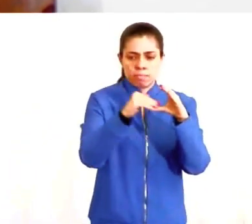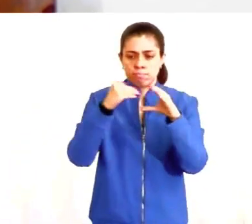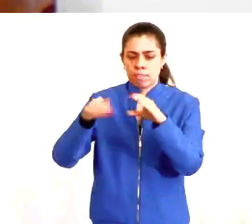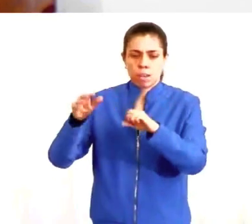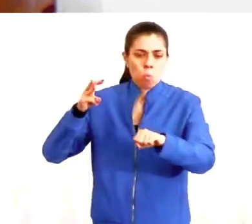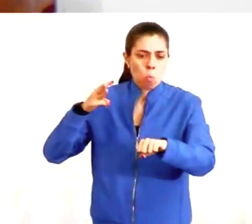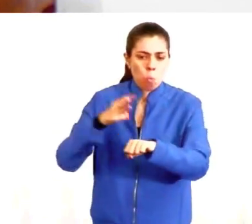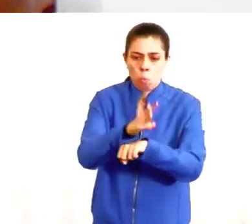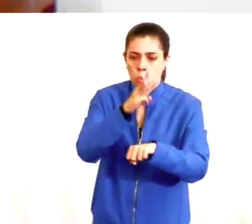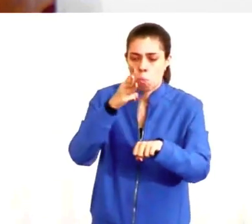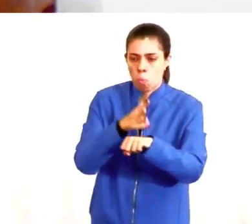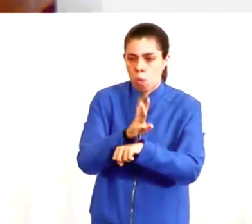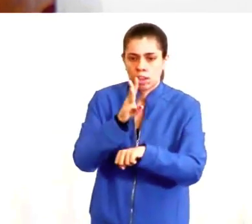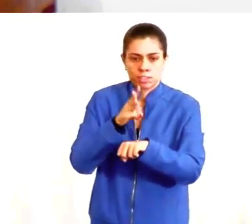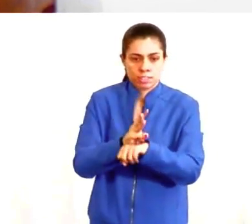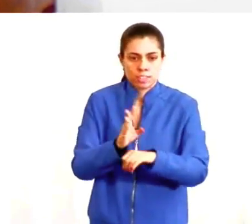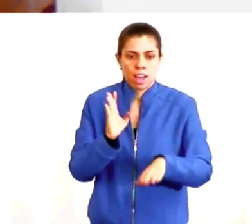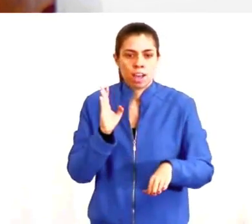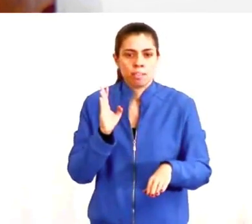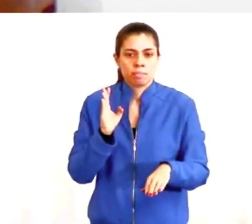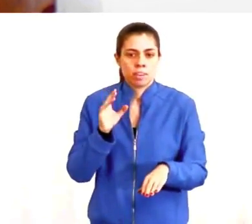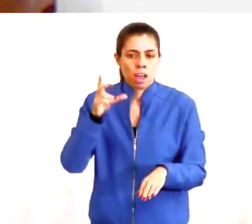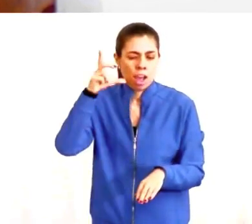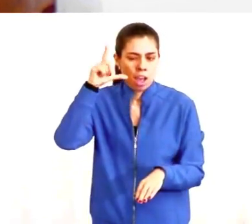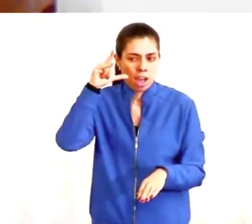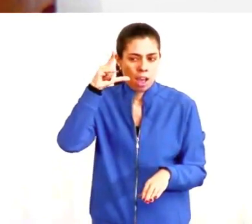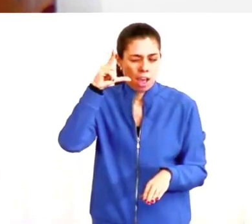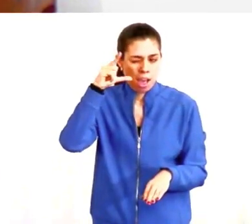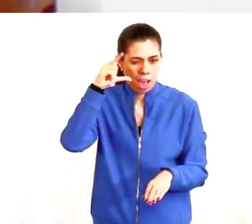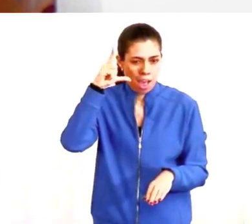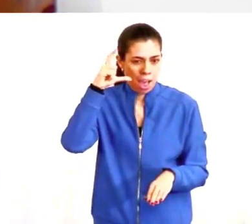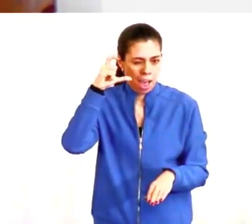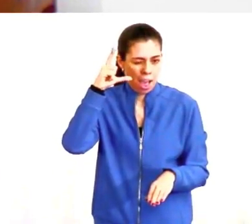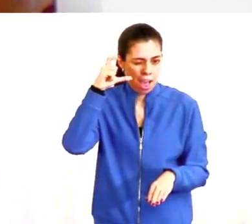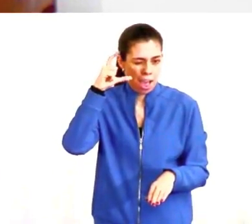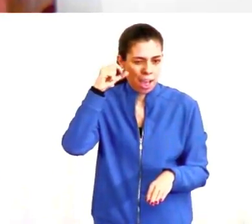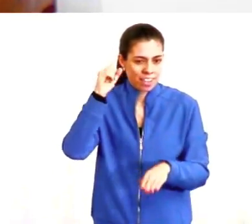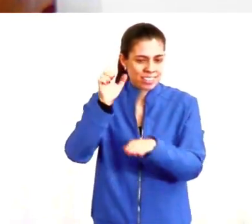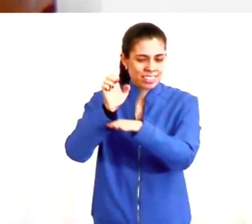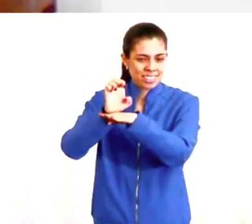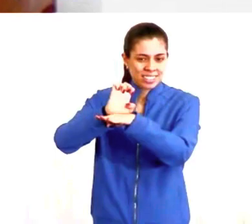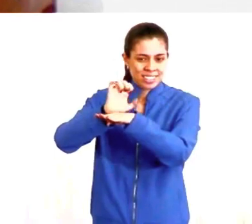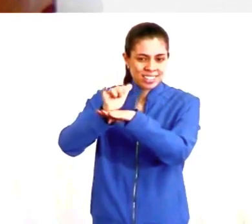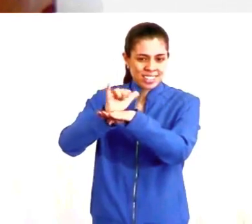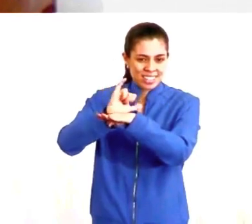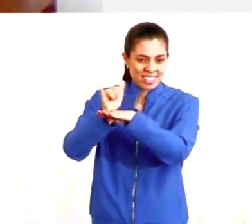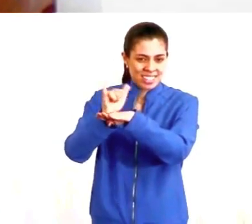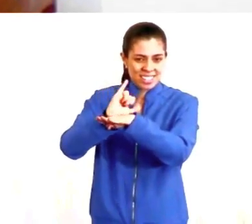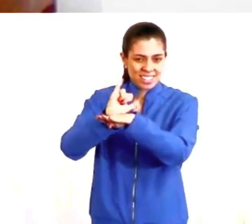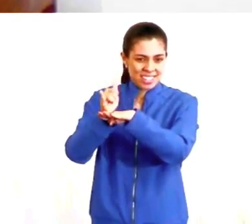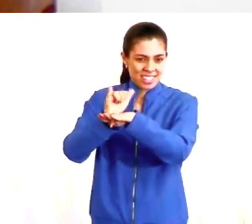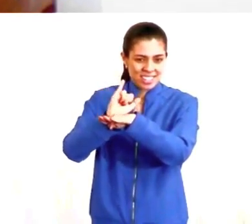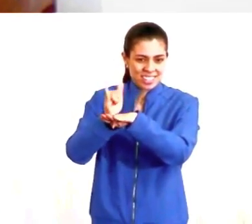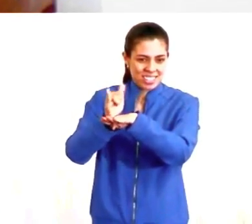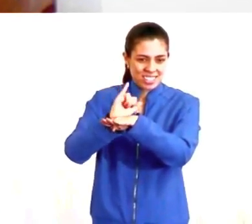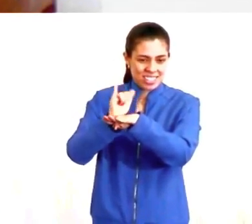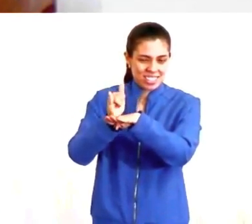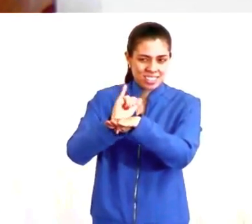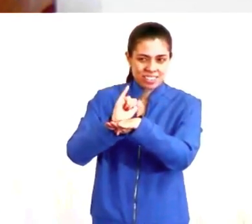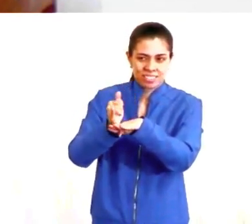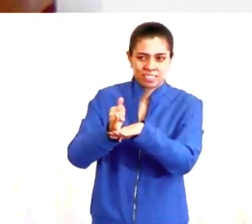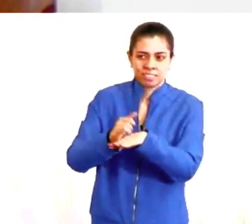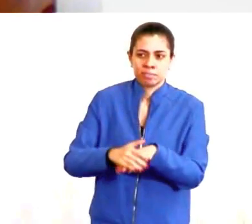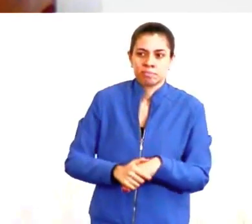pode usar as coisas, as formas pontuais mais sofisticadas que existem, mas quando elas forem